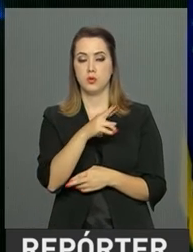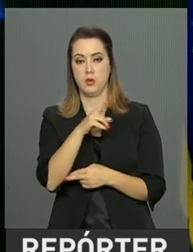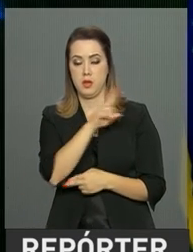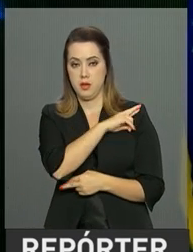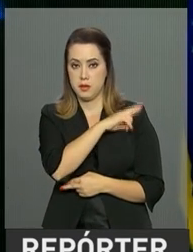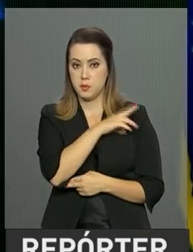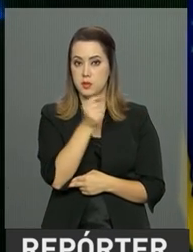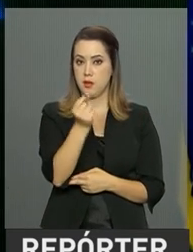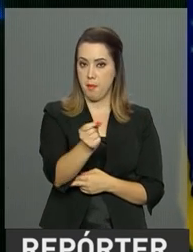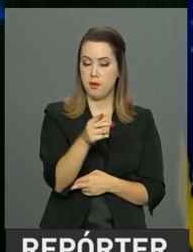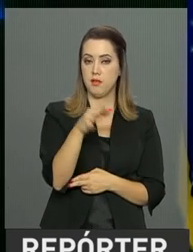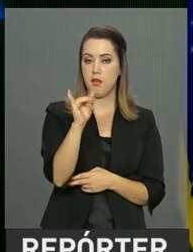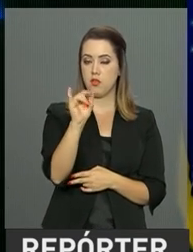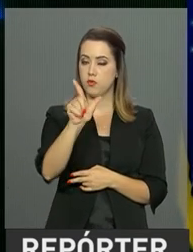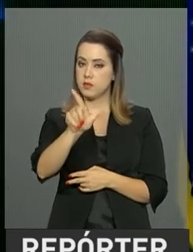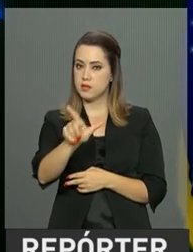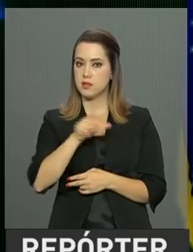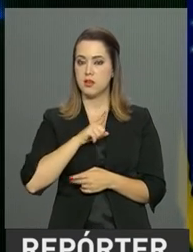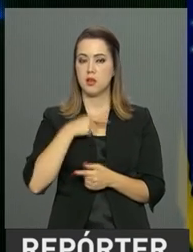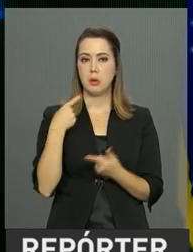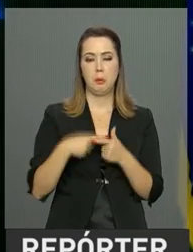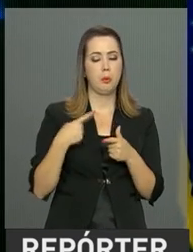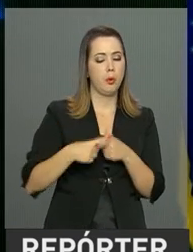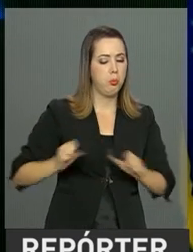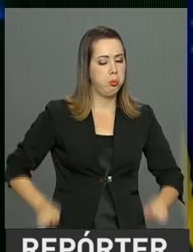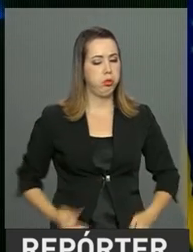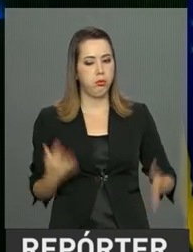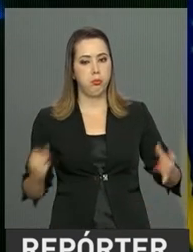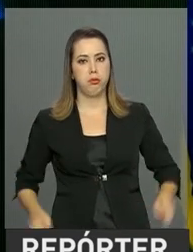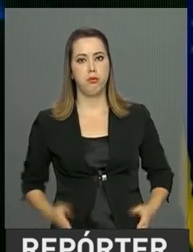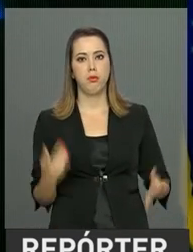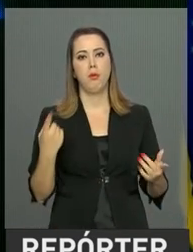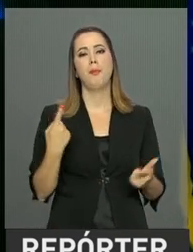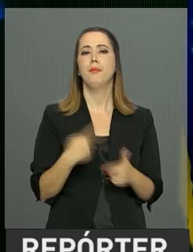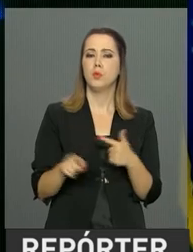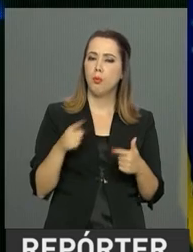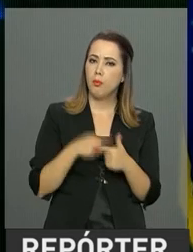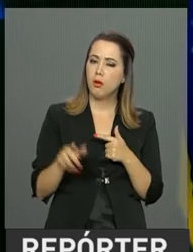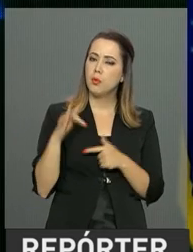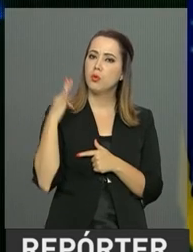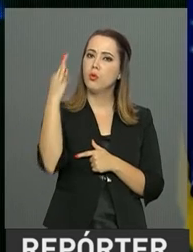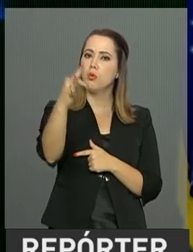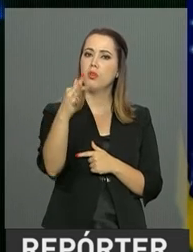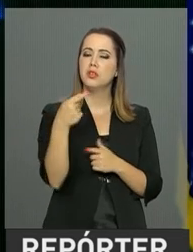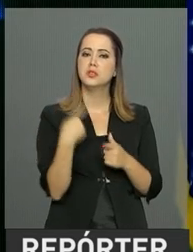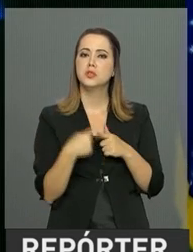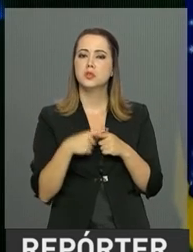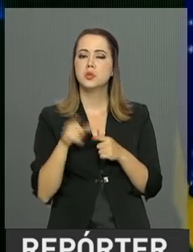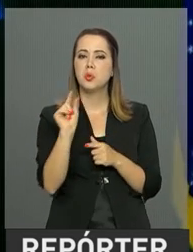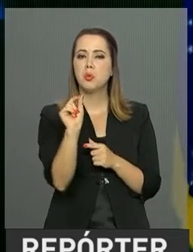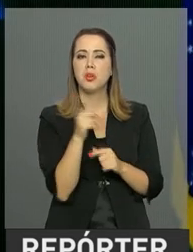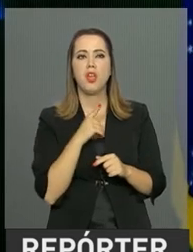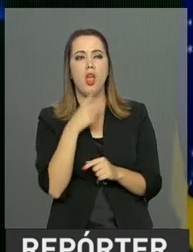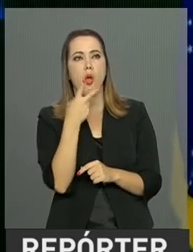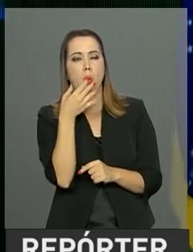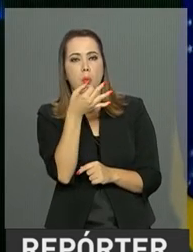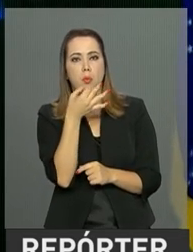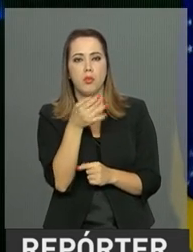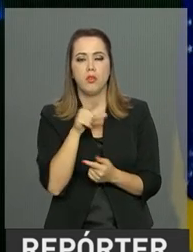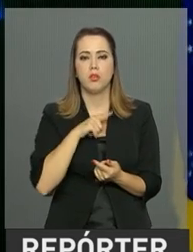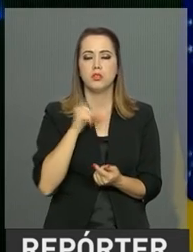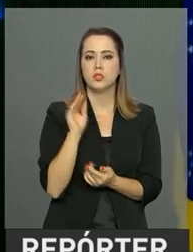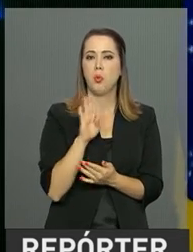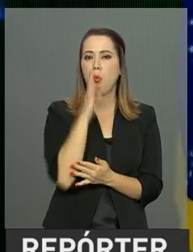fiscal, pois o gasto desmesurado penhora o futuro em troca de uma prosperidade efêmera